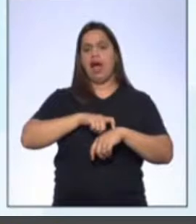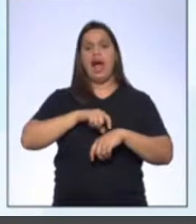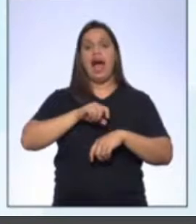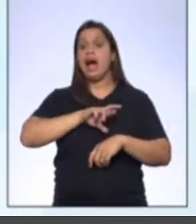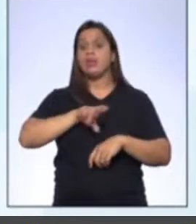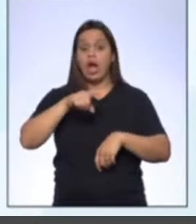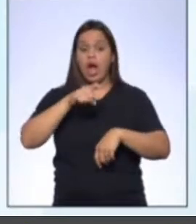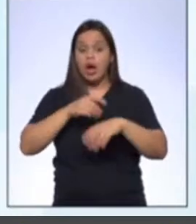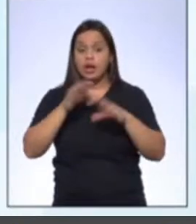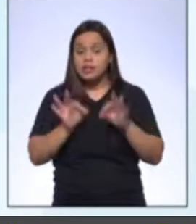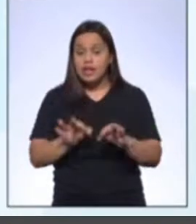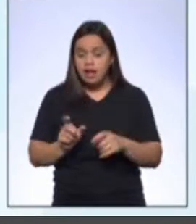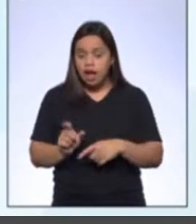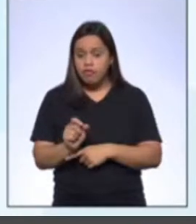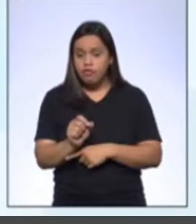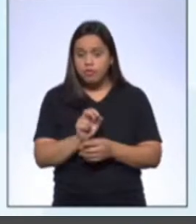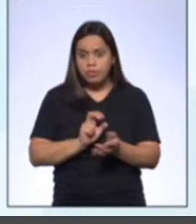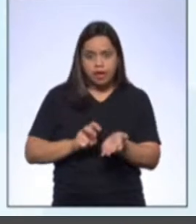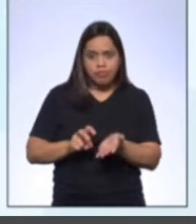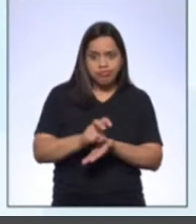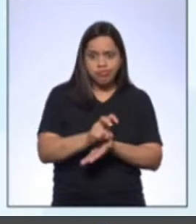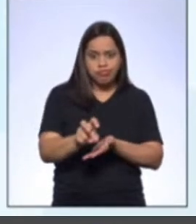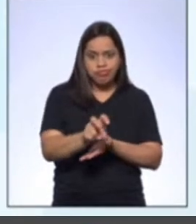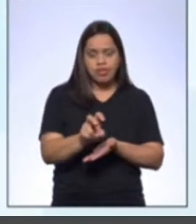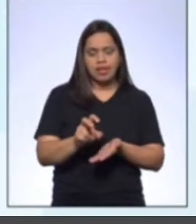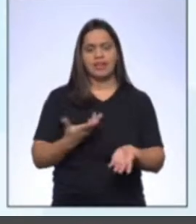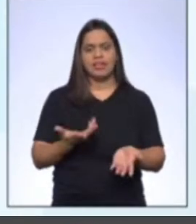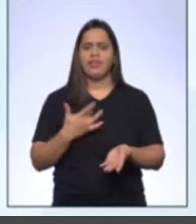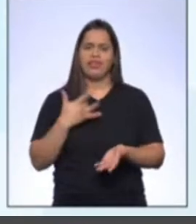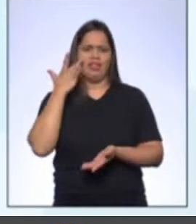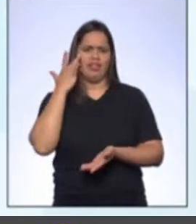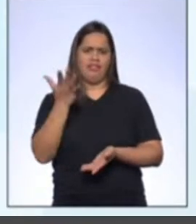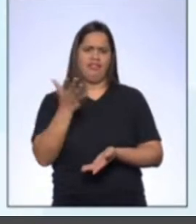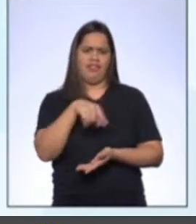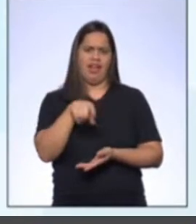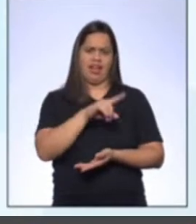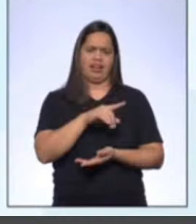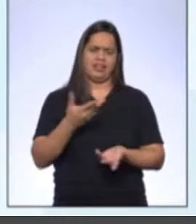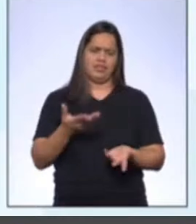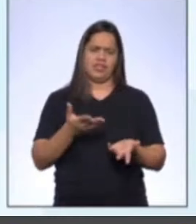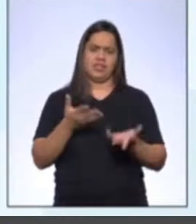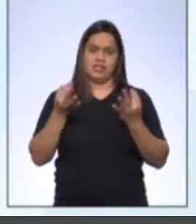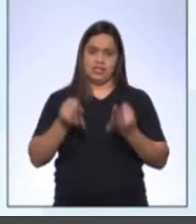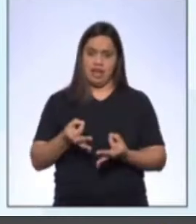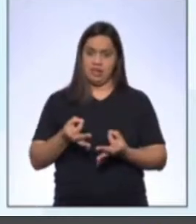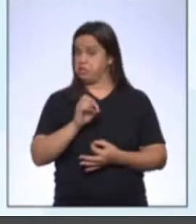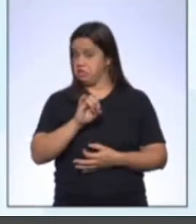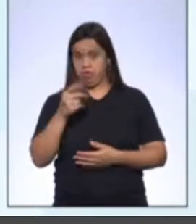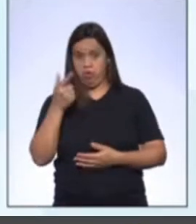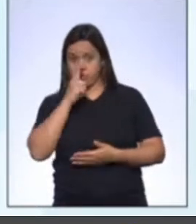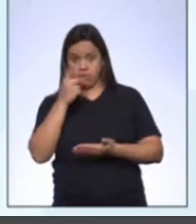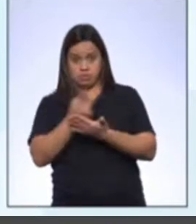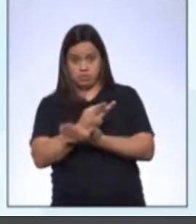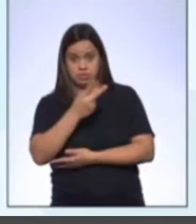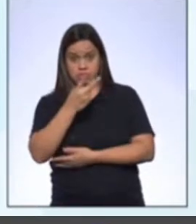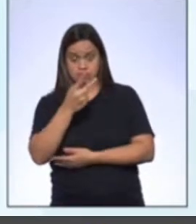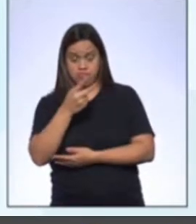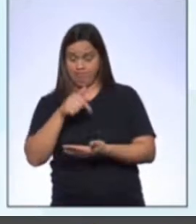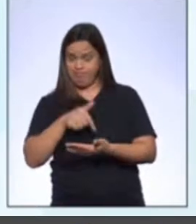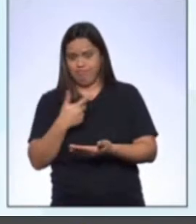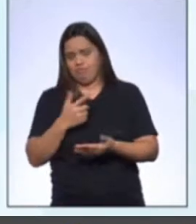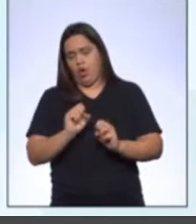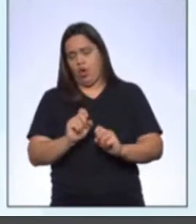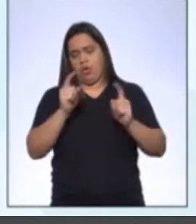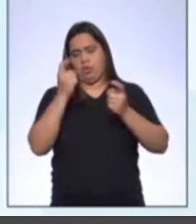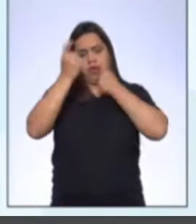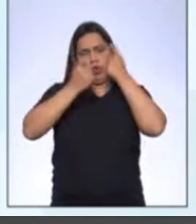das formigas. Então, essa era muito fácil. Eu espero que todos tenham acertado. E se não acertou, não se preocupe. O caráter da prova,